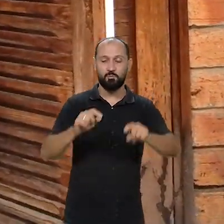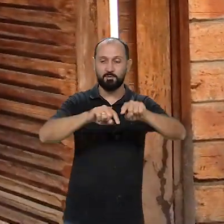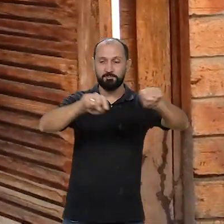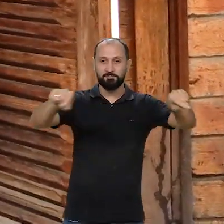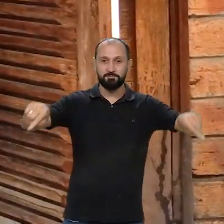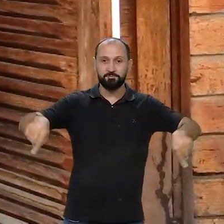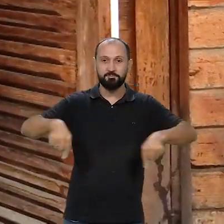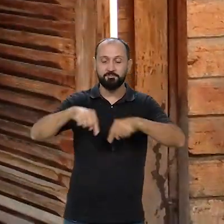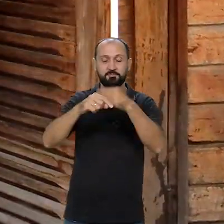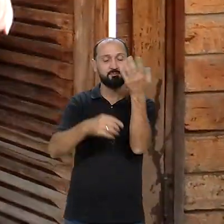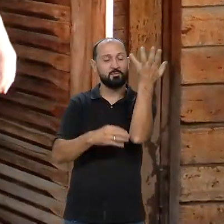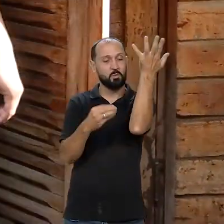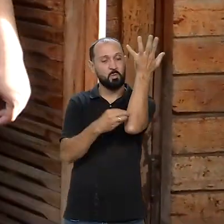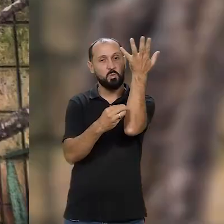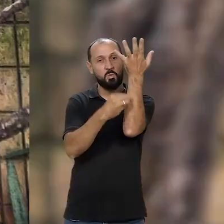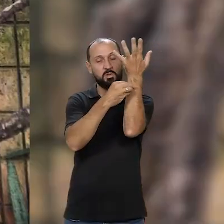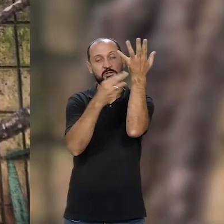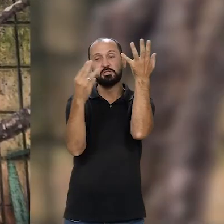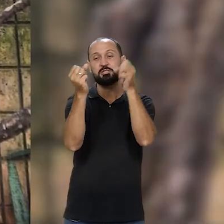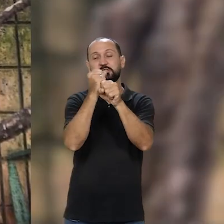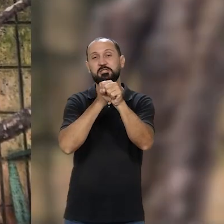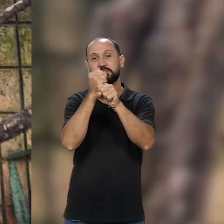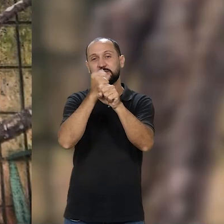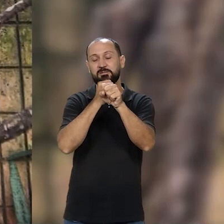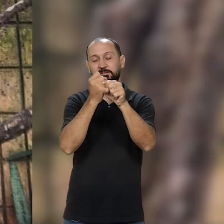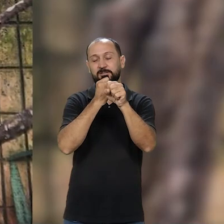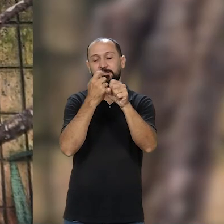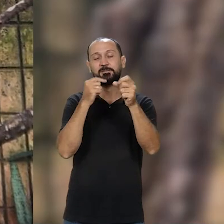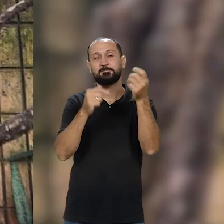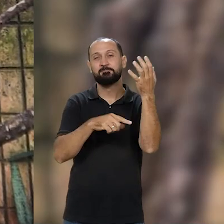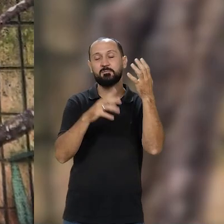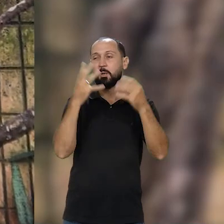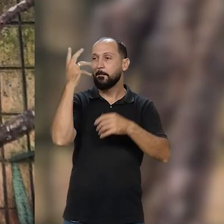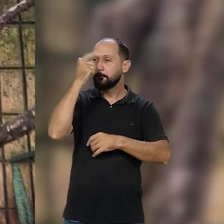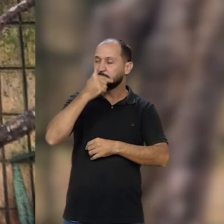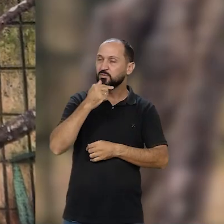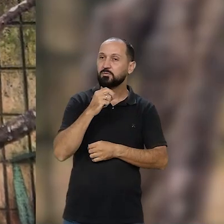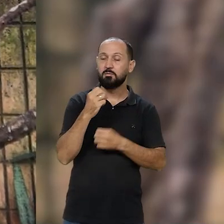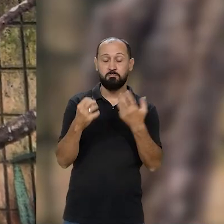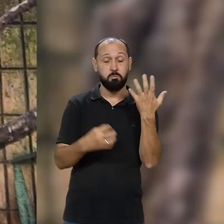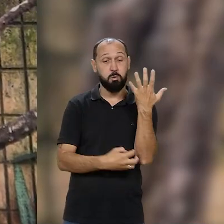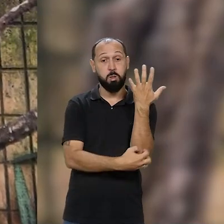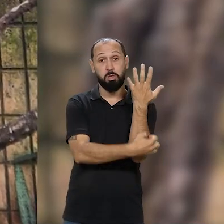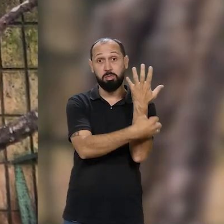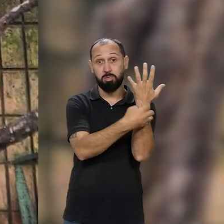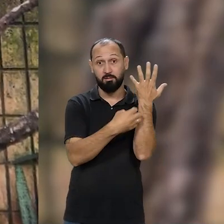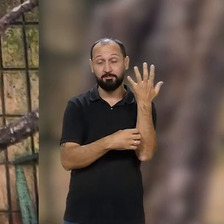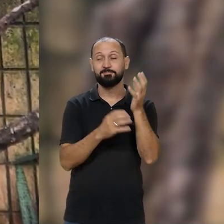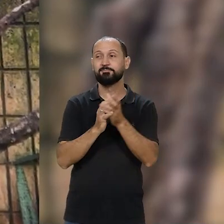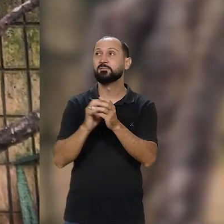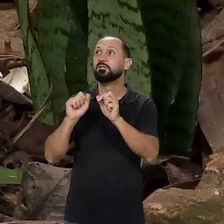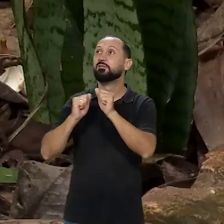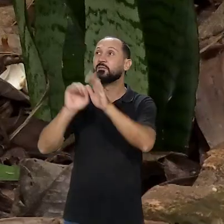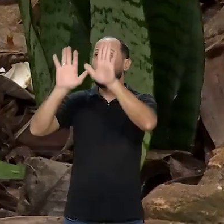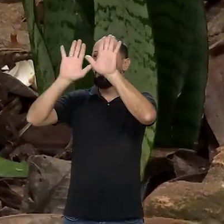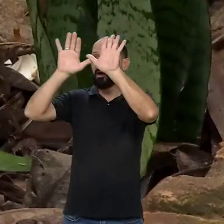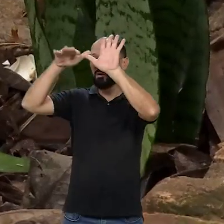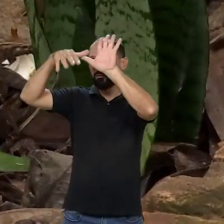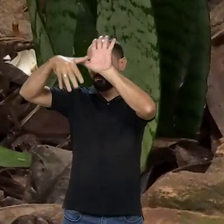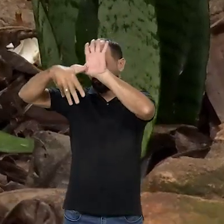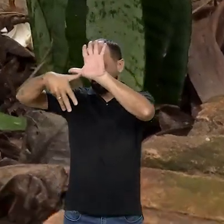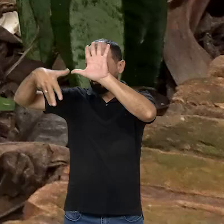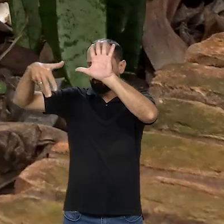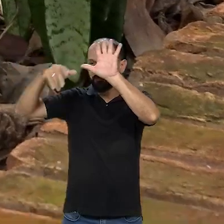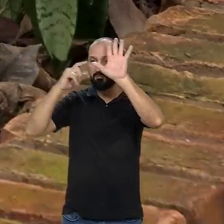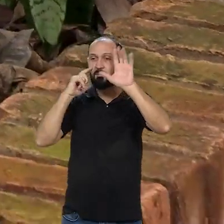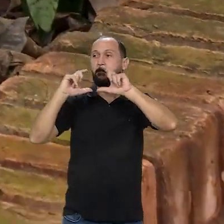No quintal de Manuel, a jabuticabeira de 30 anos ainda se exibe bela e frondosa. Entre as